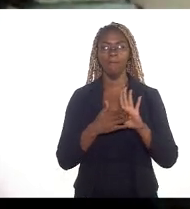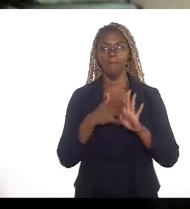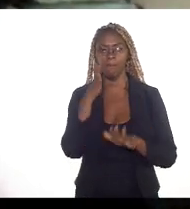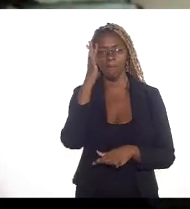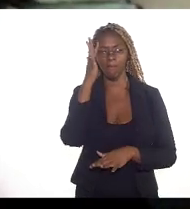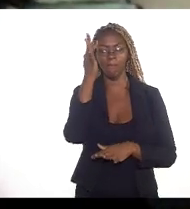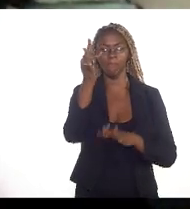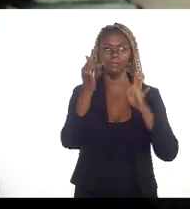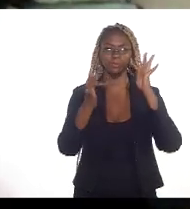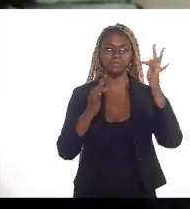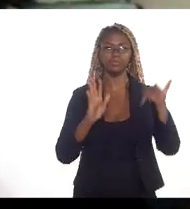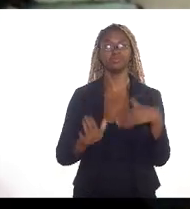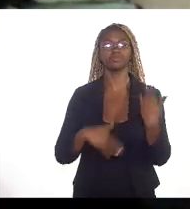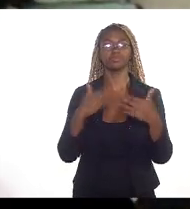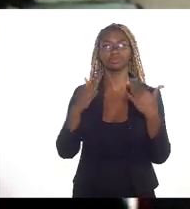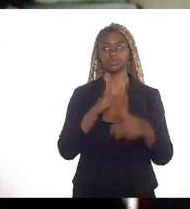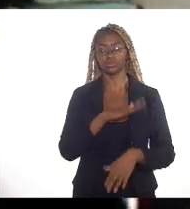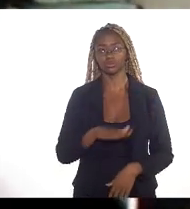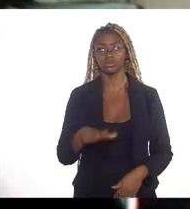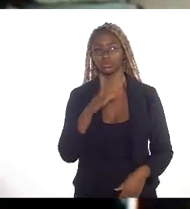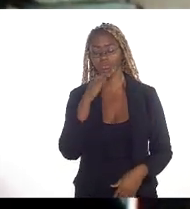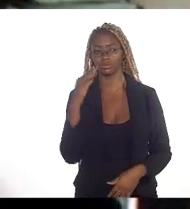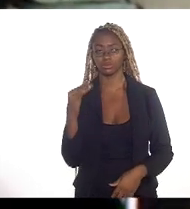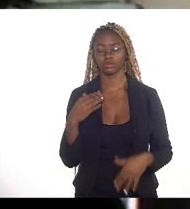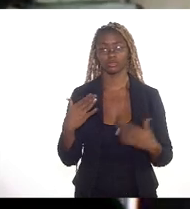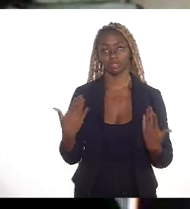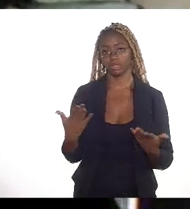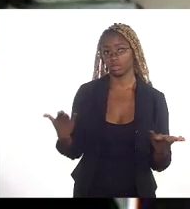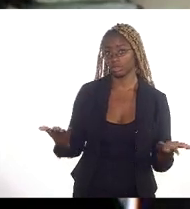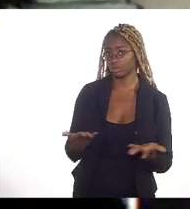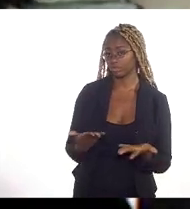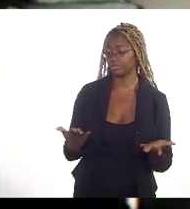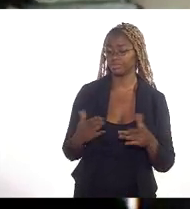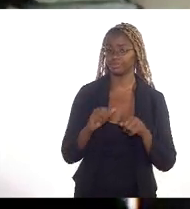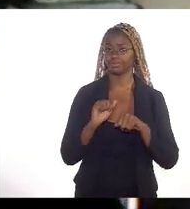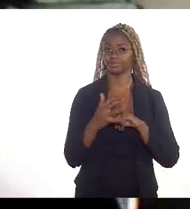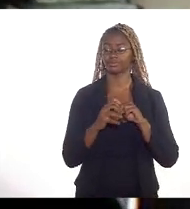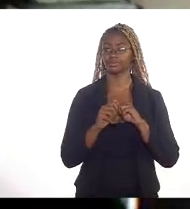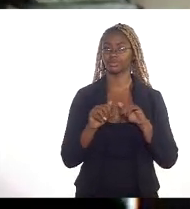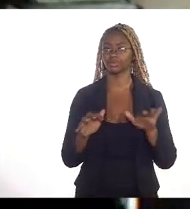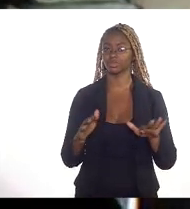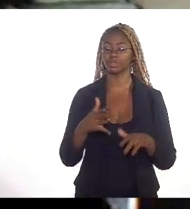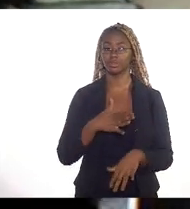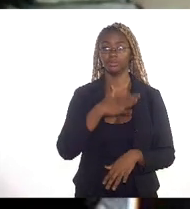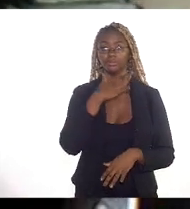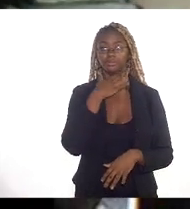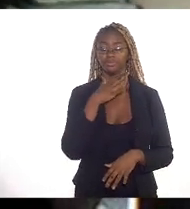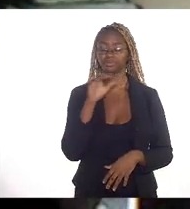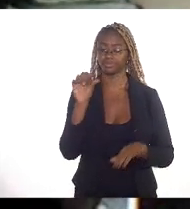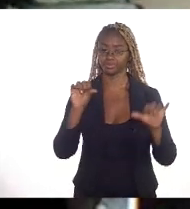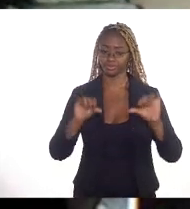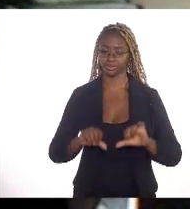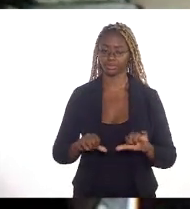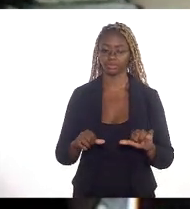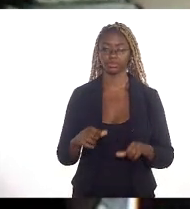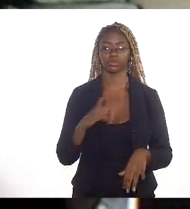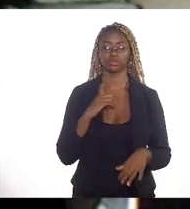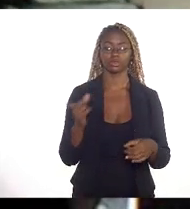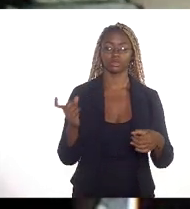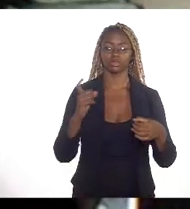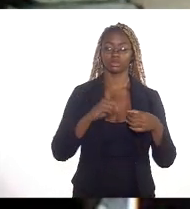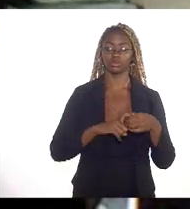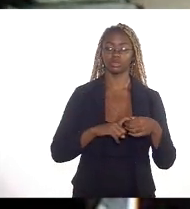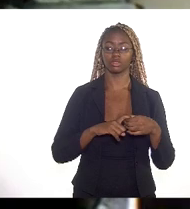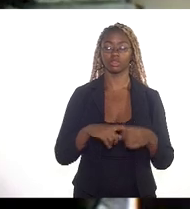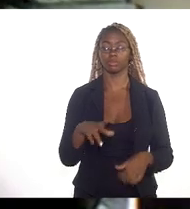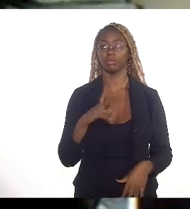crianças e adolescentes. E nessa pandemia essa situação se agravou muito. Nós temos, por um lado, uma volta na rede privada cada vez mais